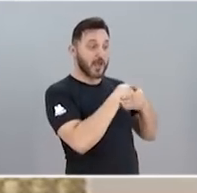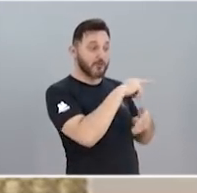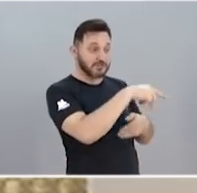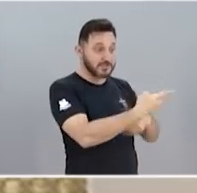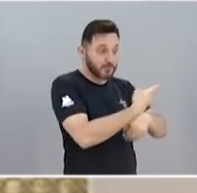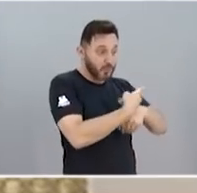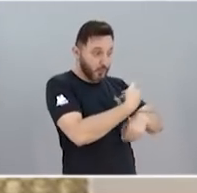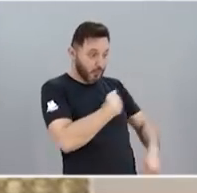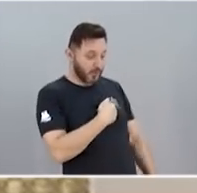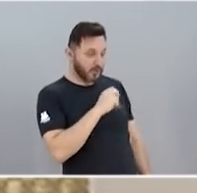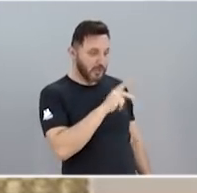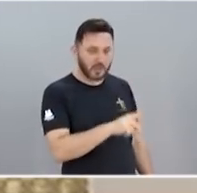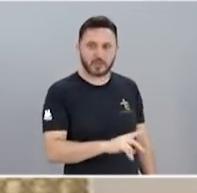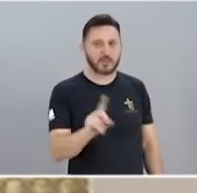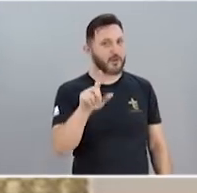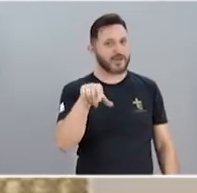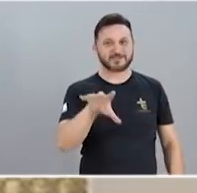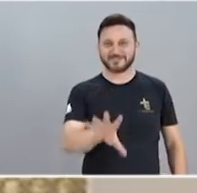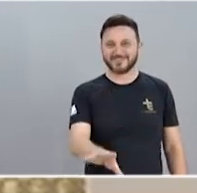Não é assim.